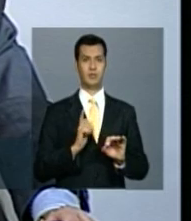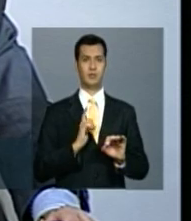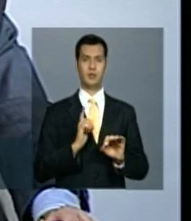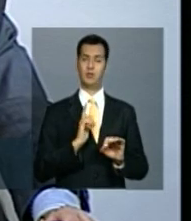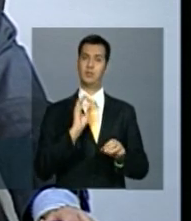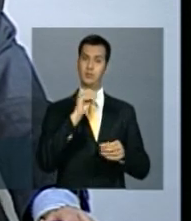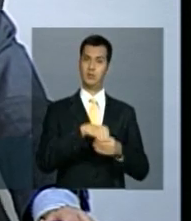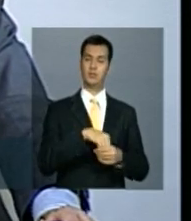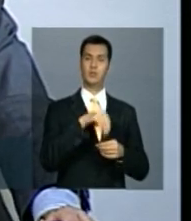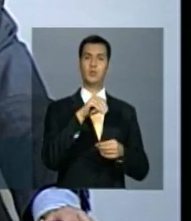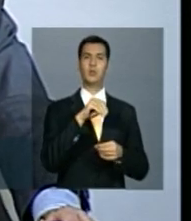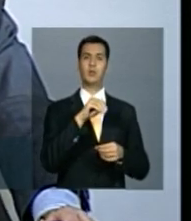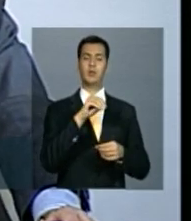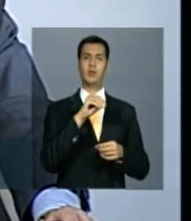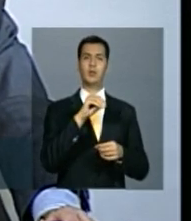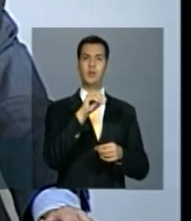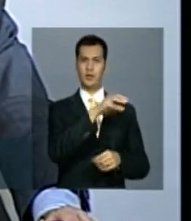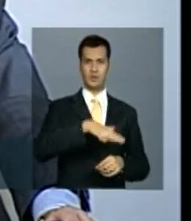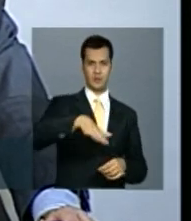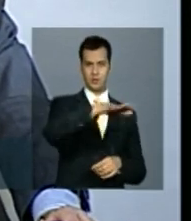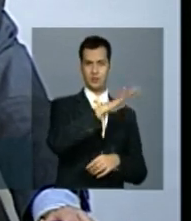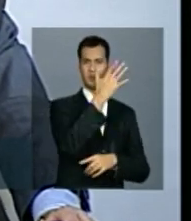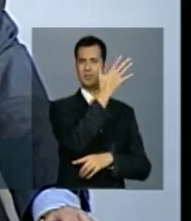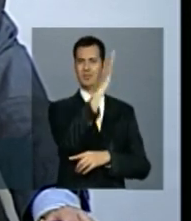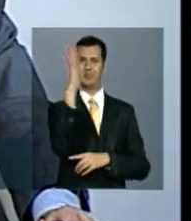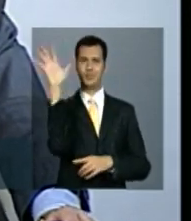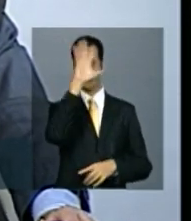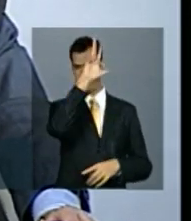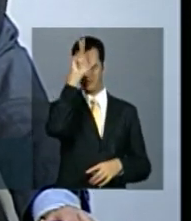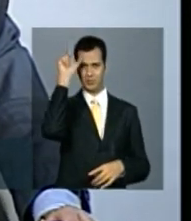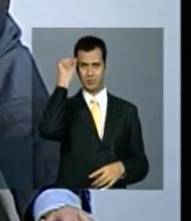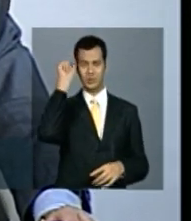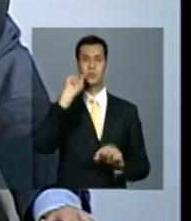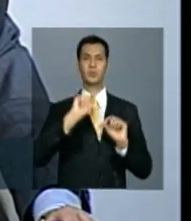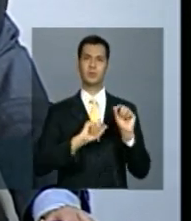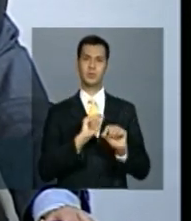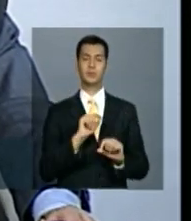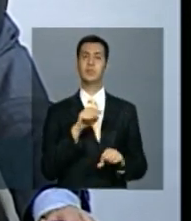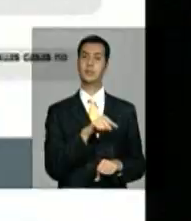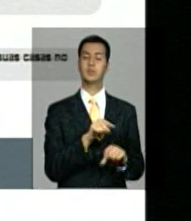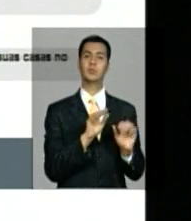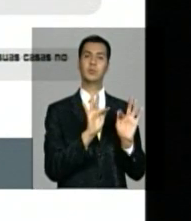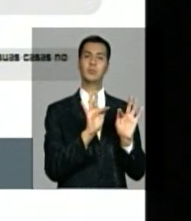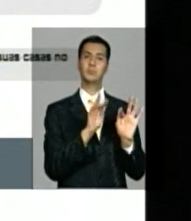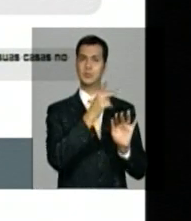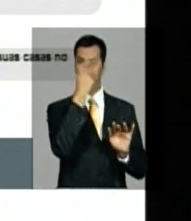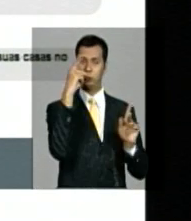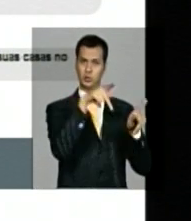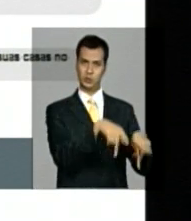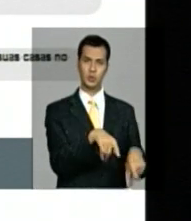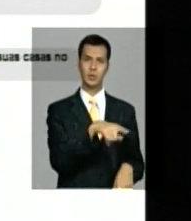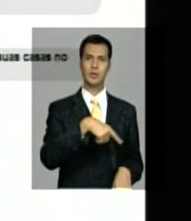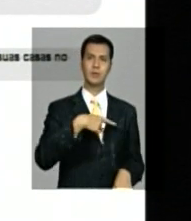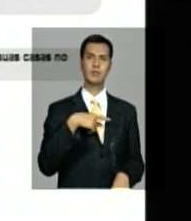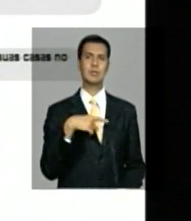Amazônia Legal eh São populações eh de extrativistas